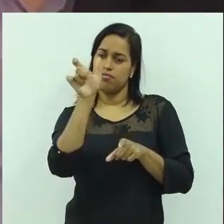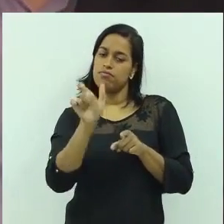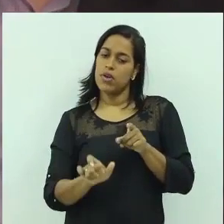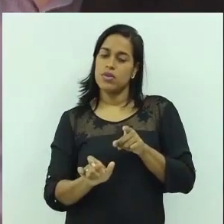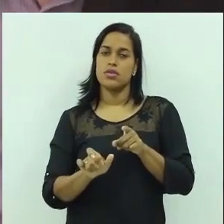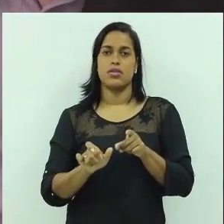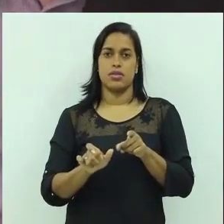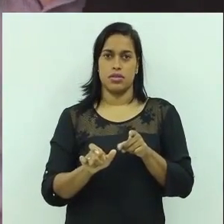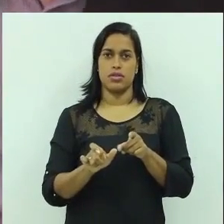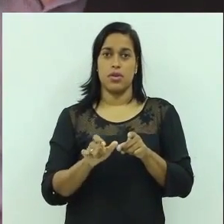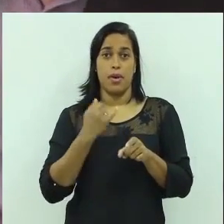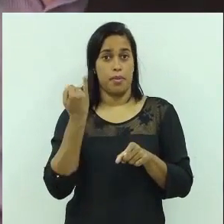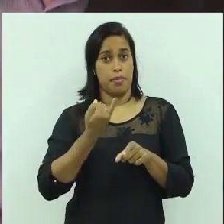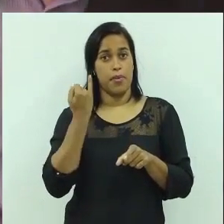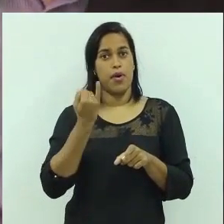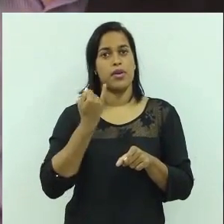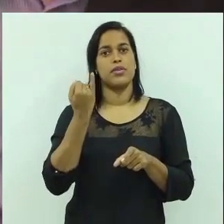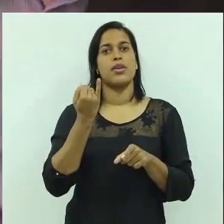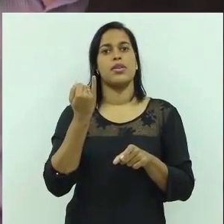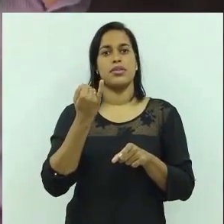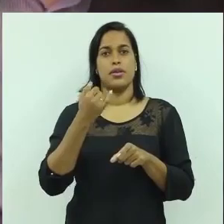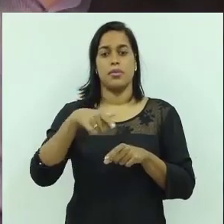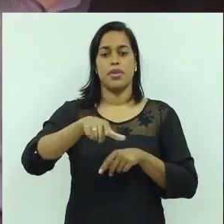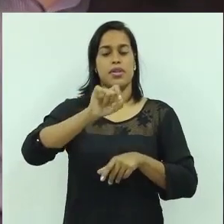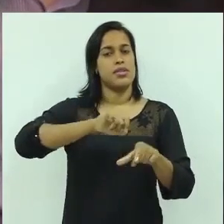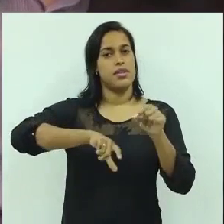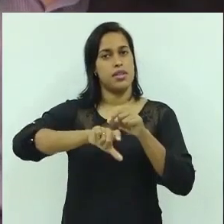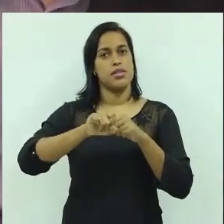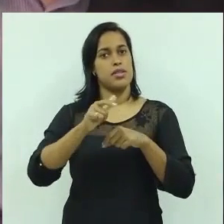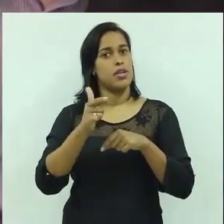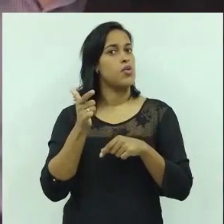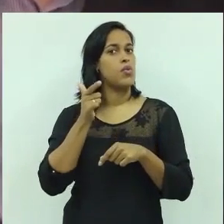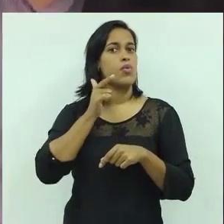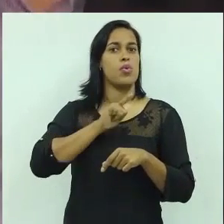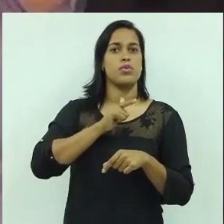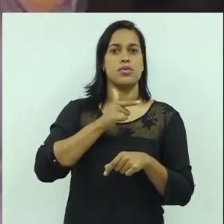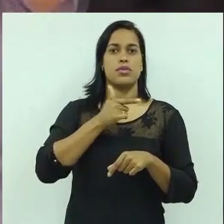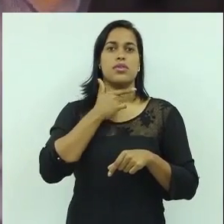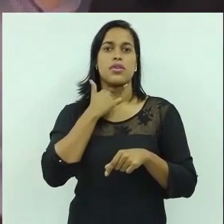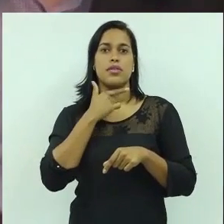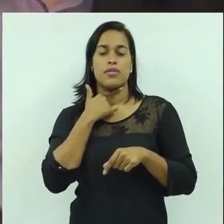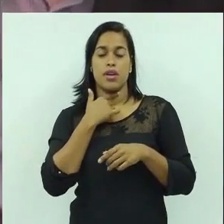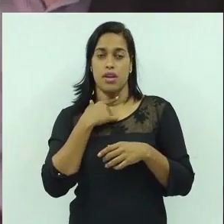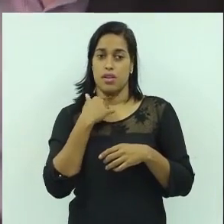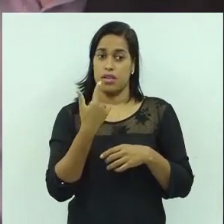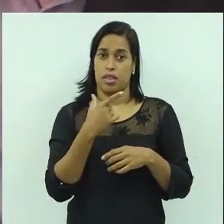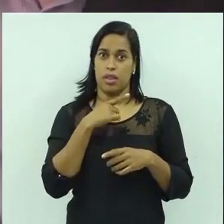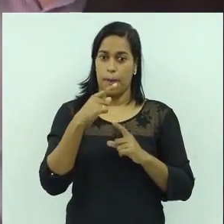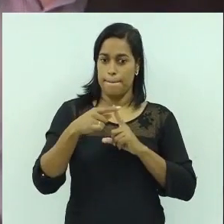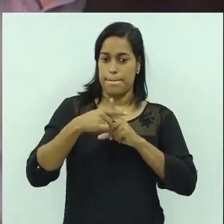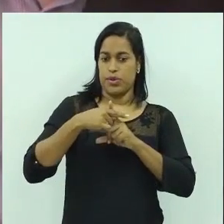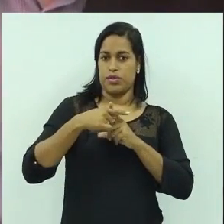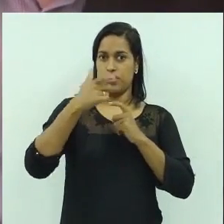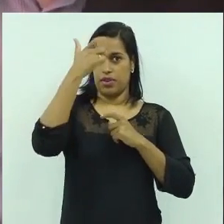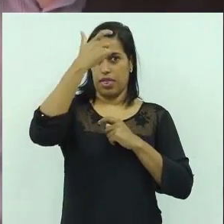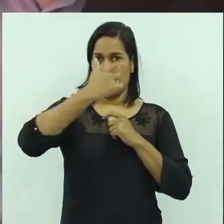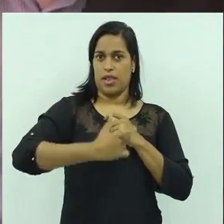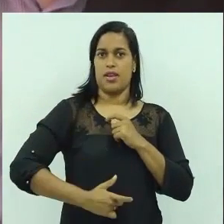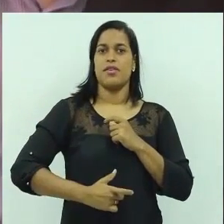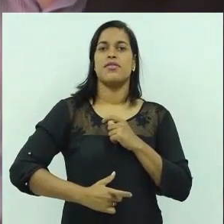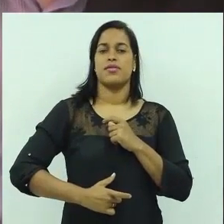posições serão relevantes para que o candidato realmente ele gere uma impressão positiva